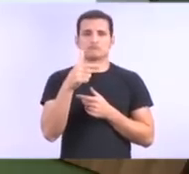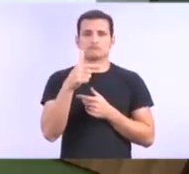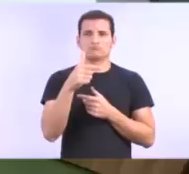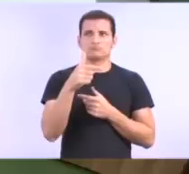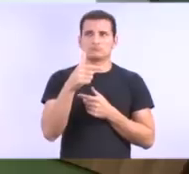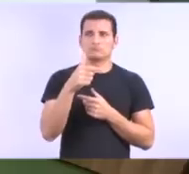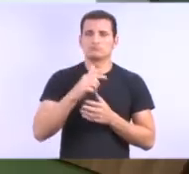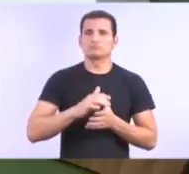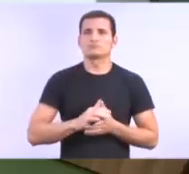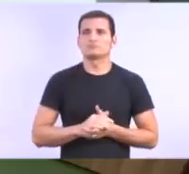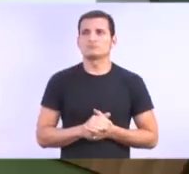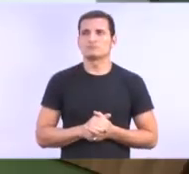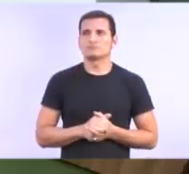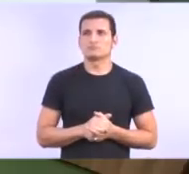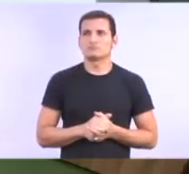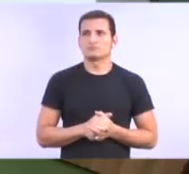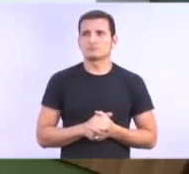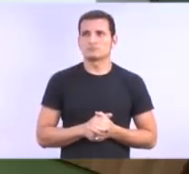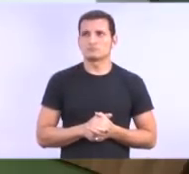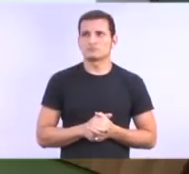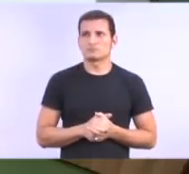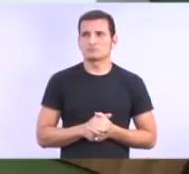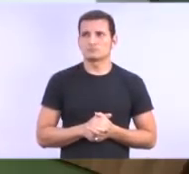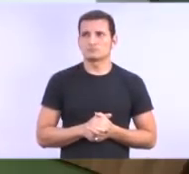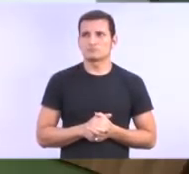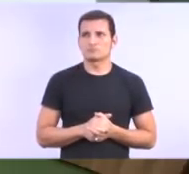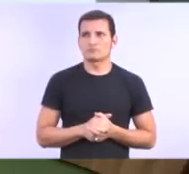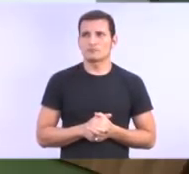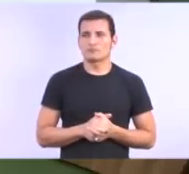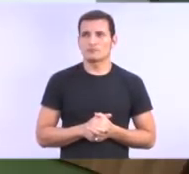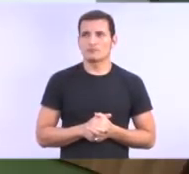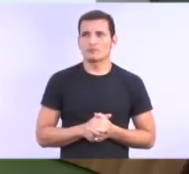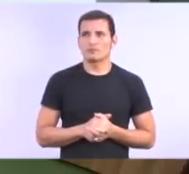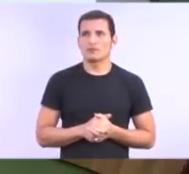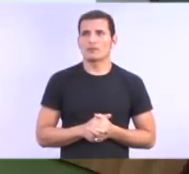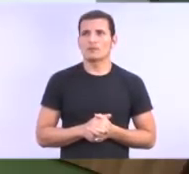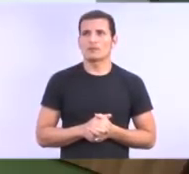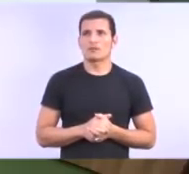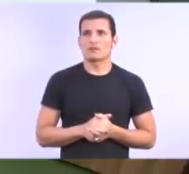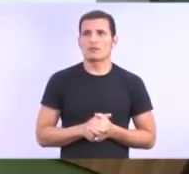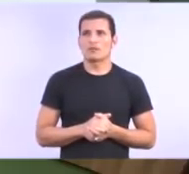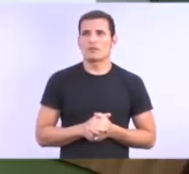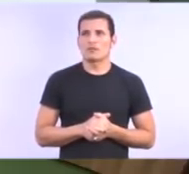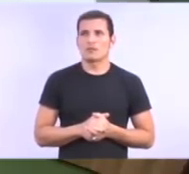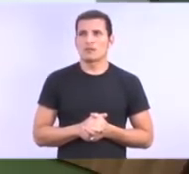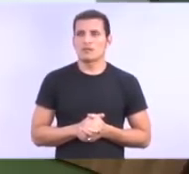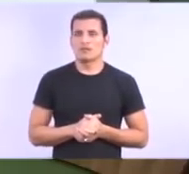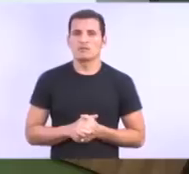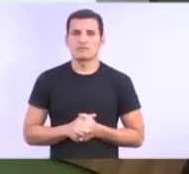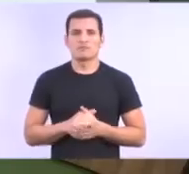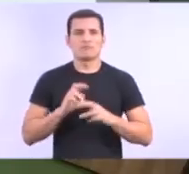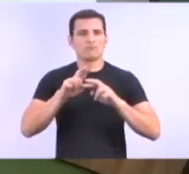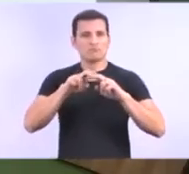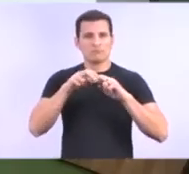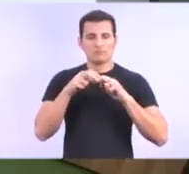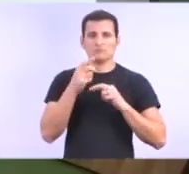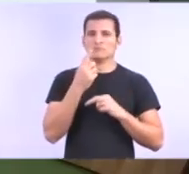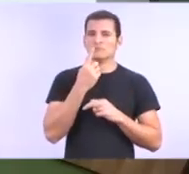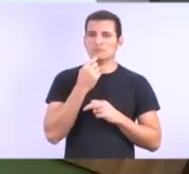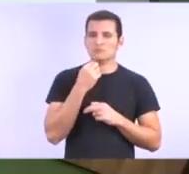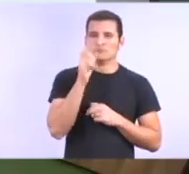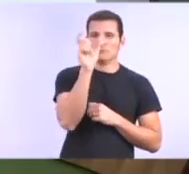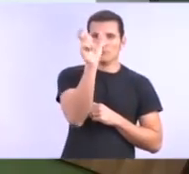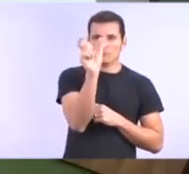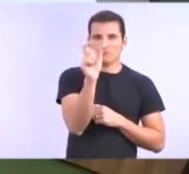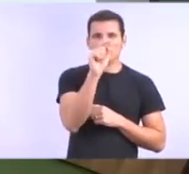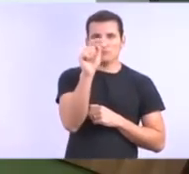não mais agora é enxergado pelo programa, por isso ele não reconhece o nome, não reconhece o endereço, quando